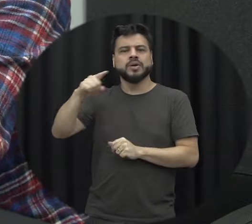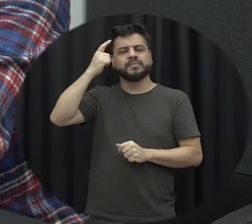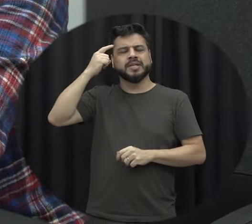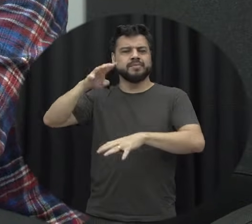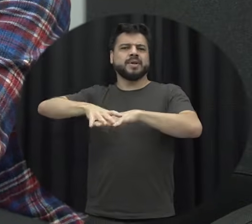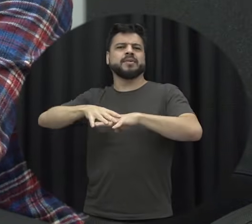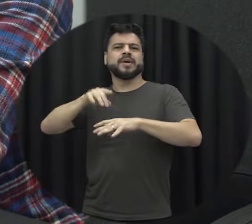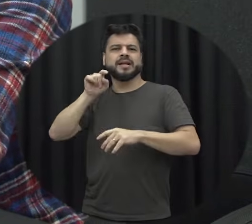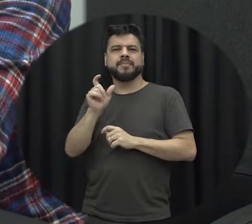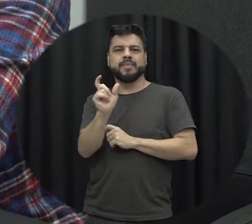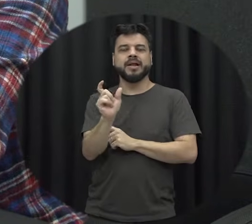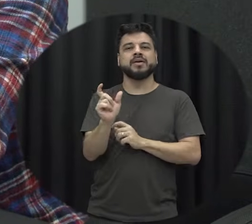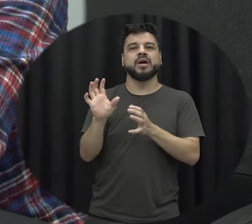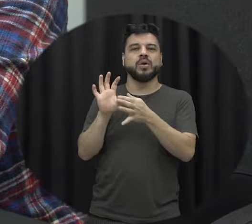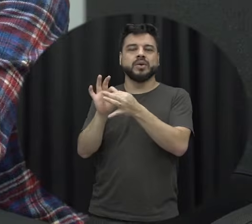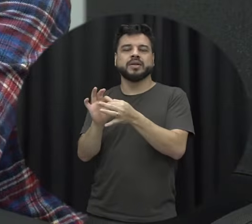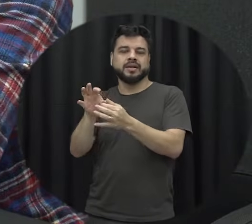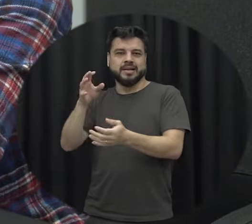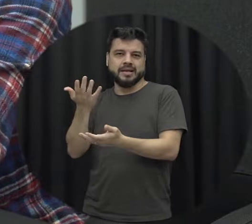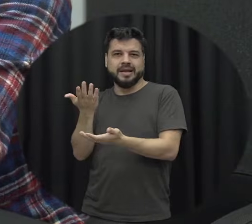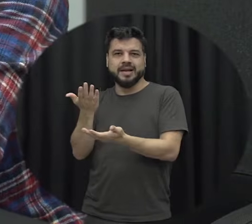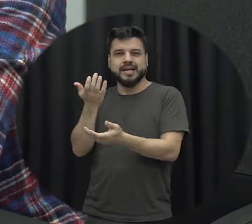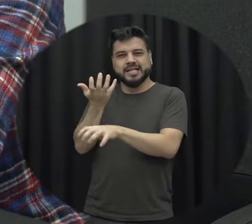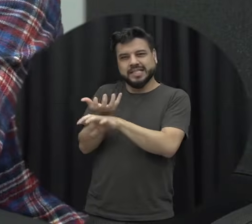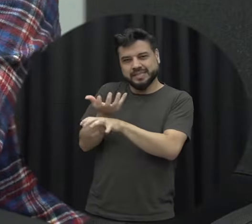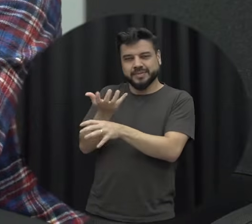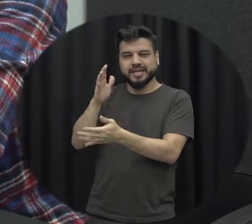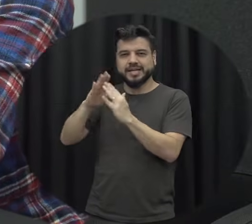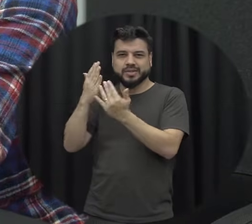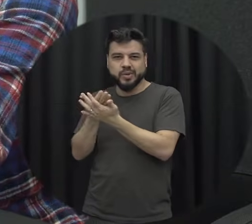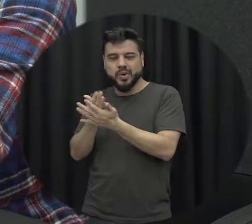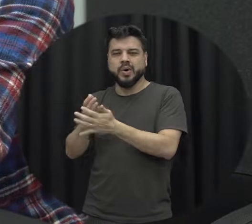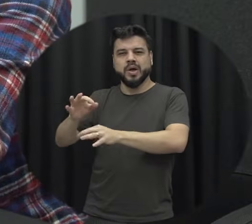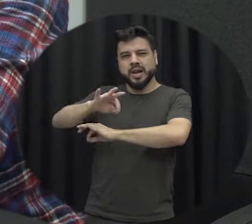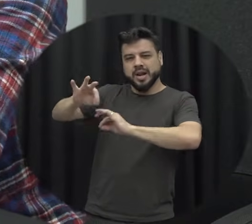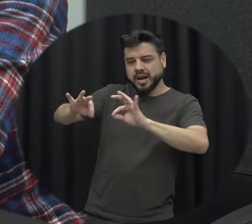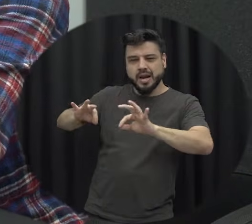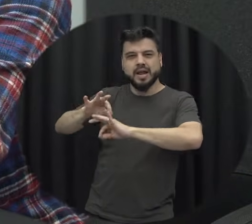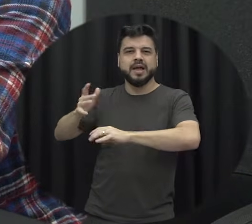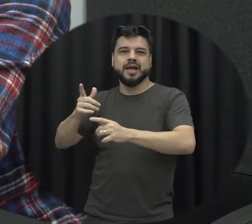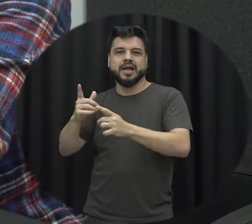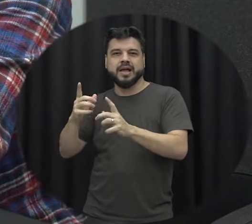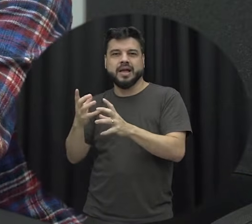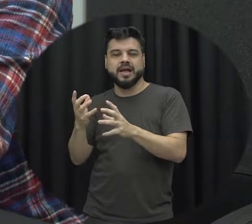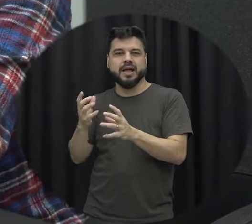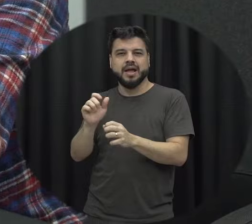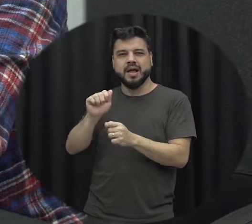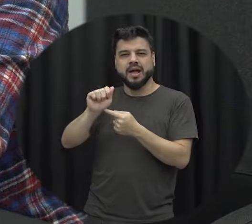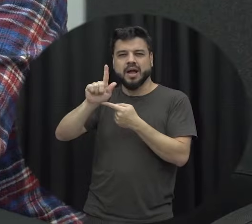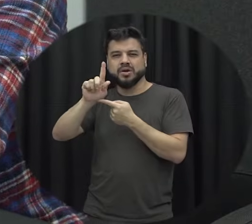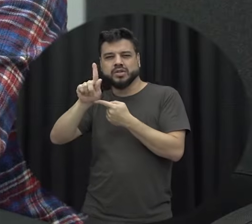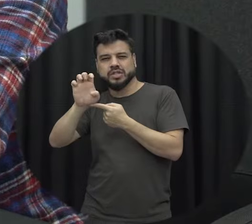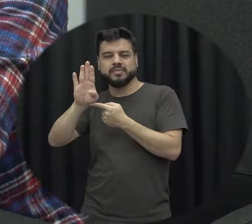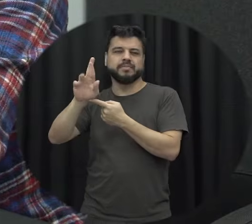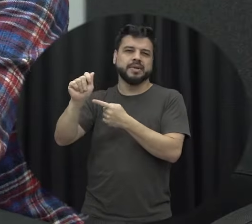já ou a matemática escolar, aritmética, geometria, medidas, álgebra, ou